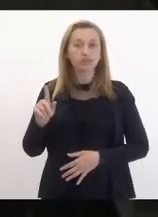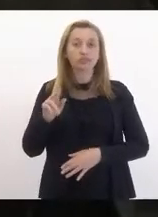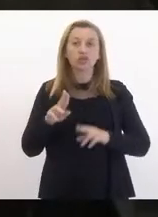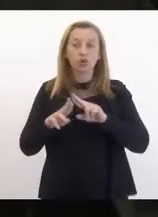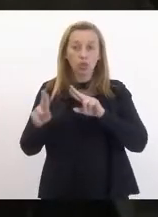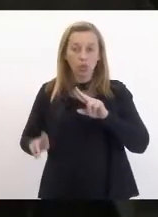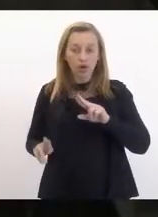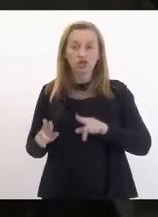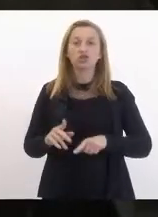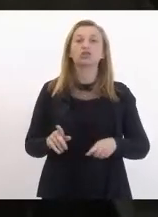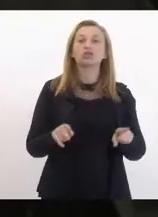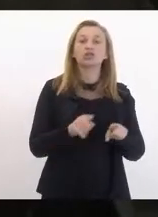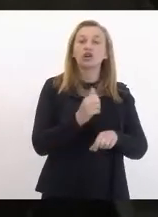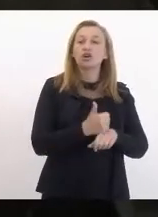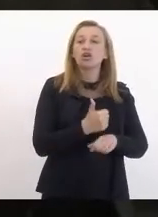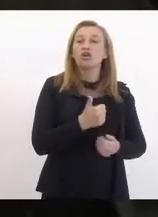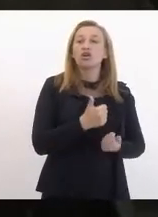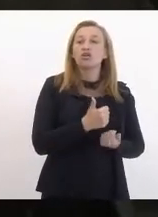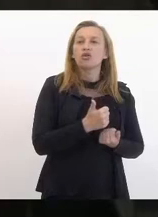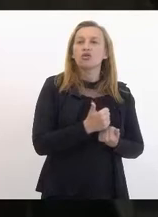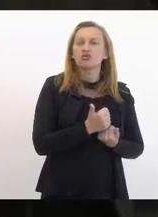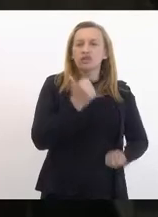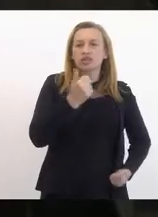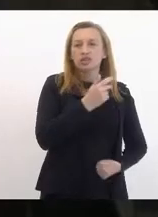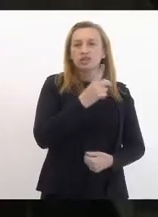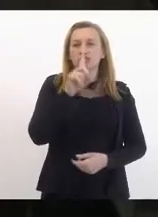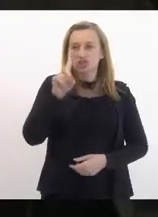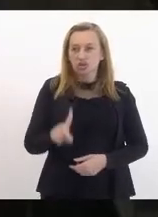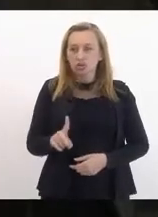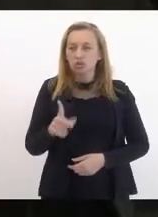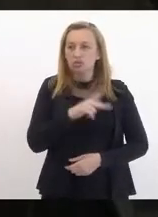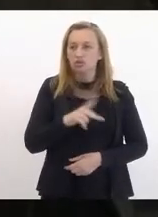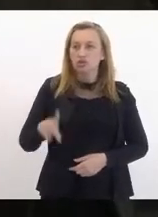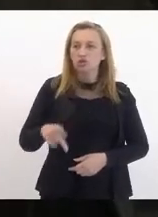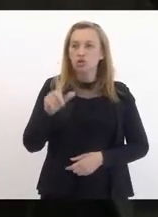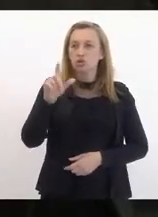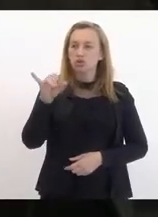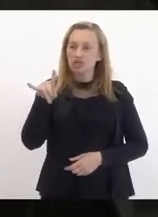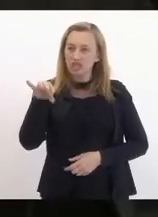e pelo vice-diretor, professor Luciano.